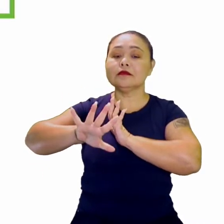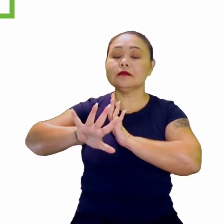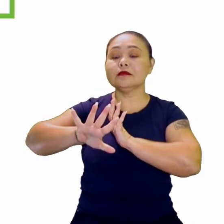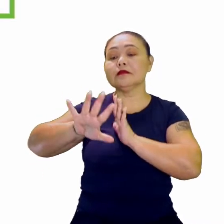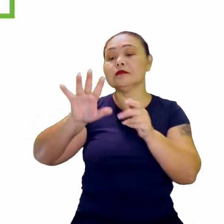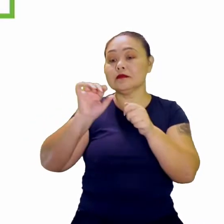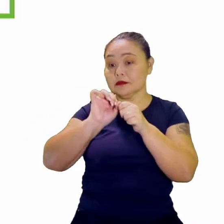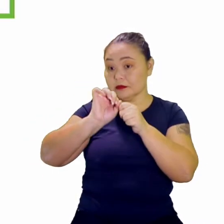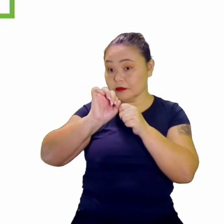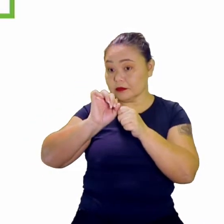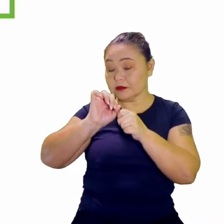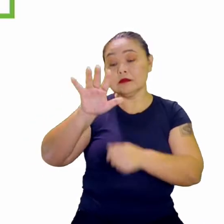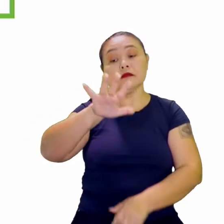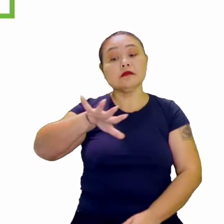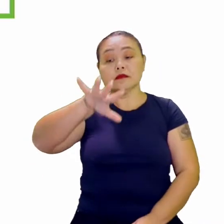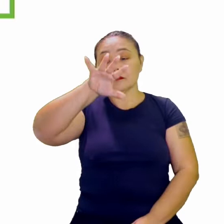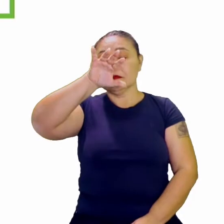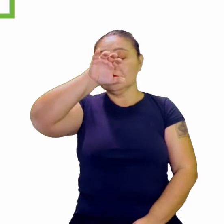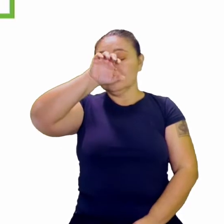aeróbio.